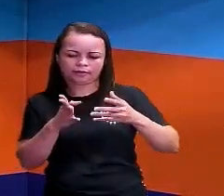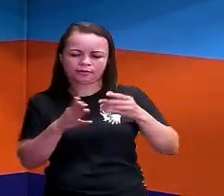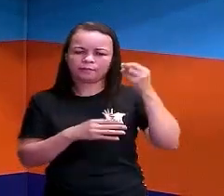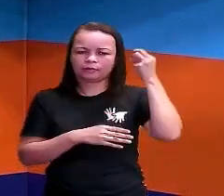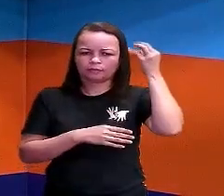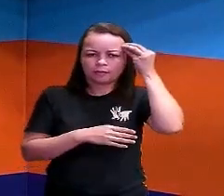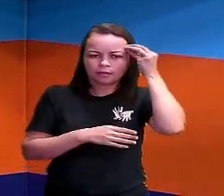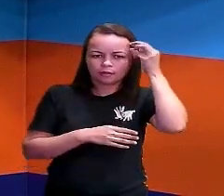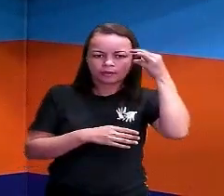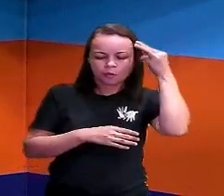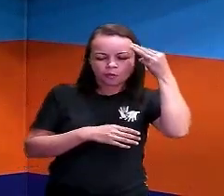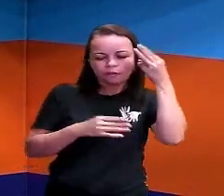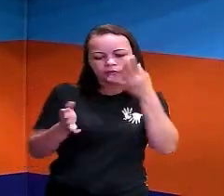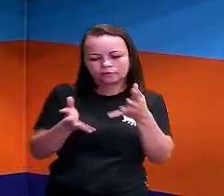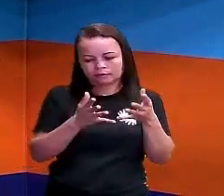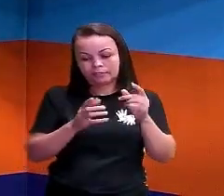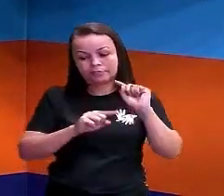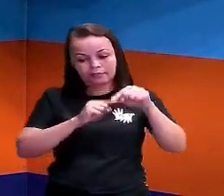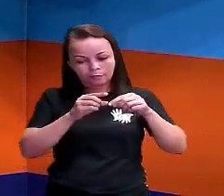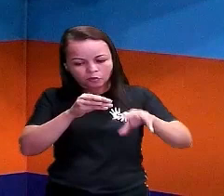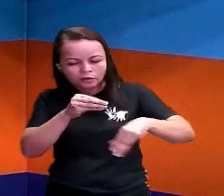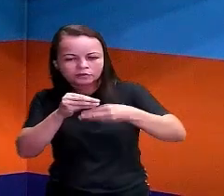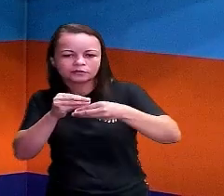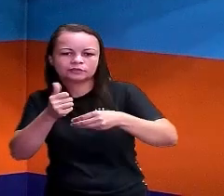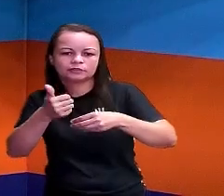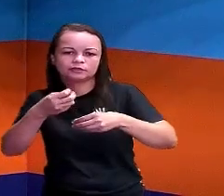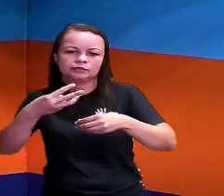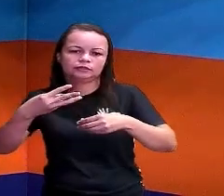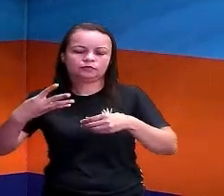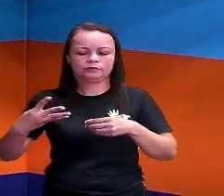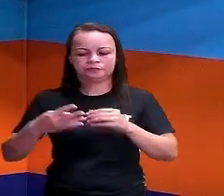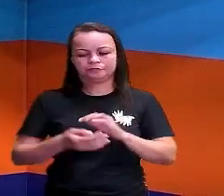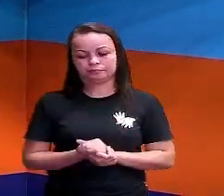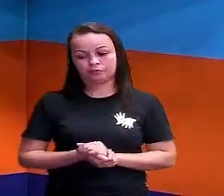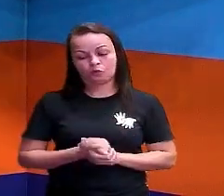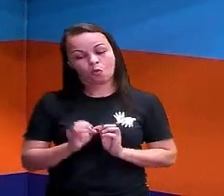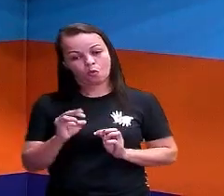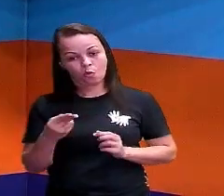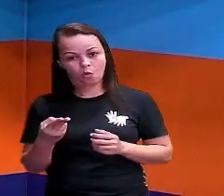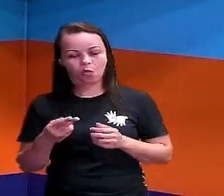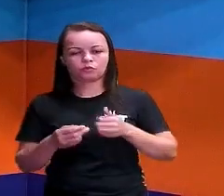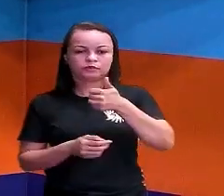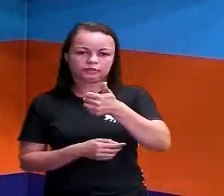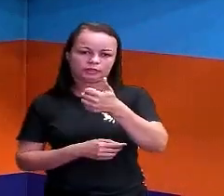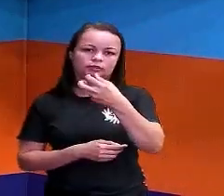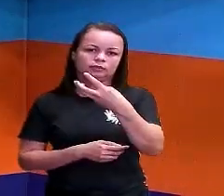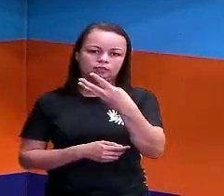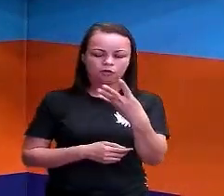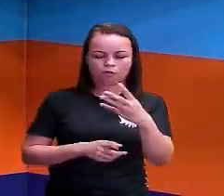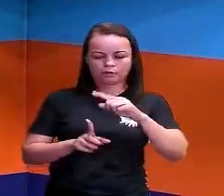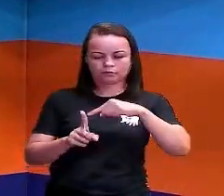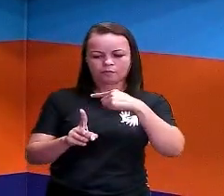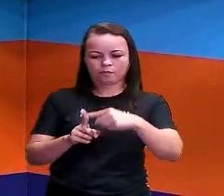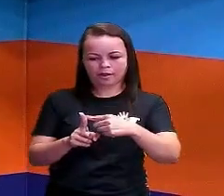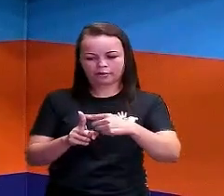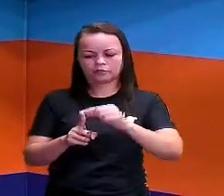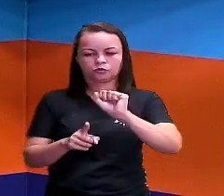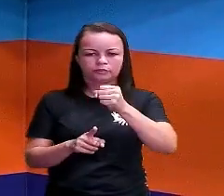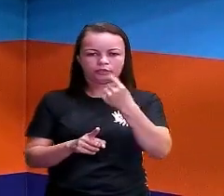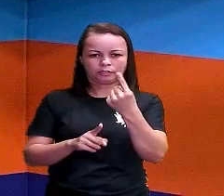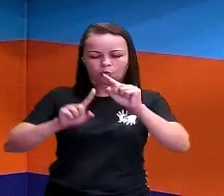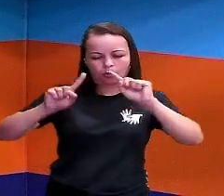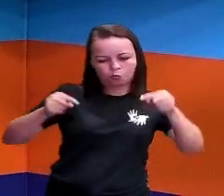eu adiciono 134. Ou posso aqui, ó, 134 mais 81 e depois